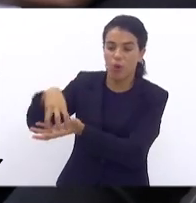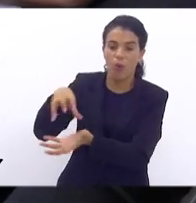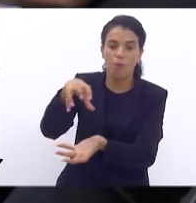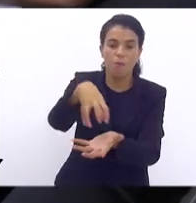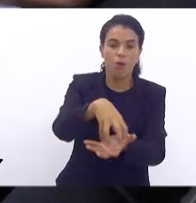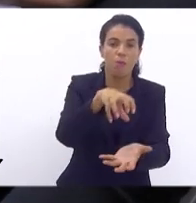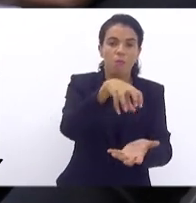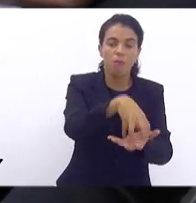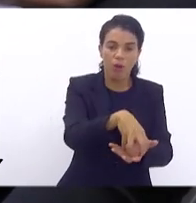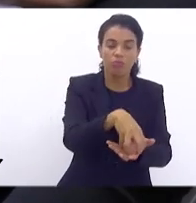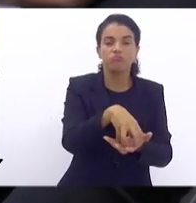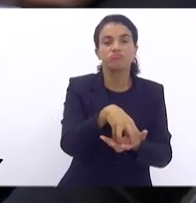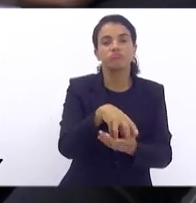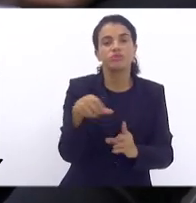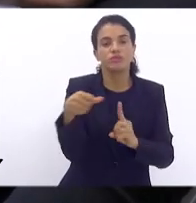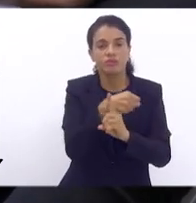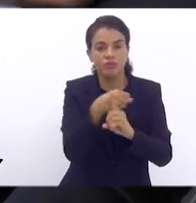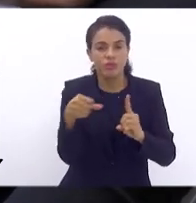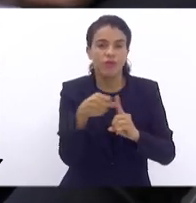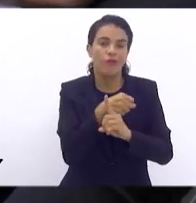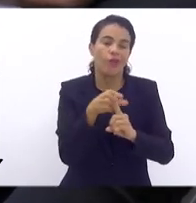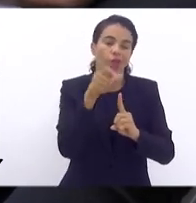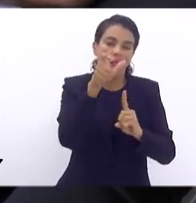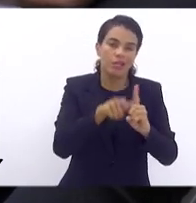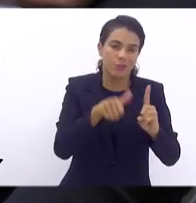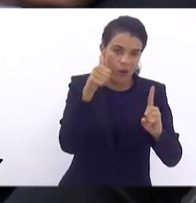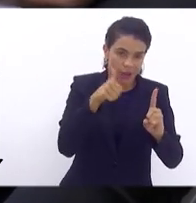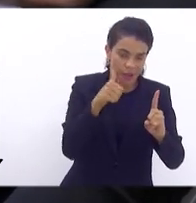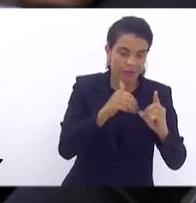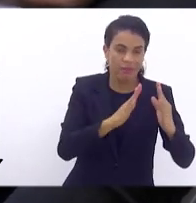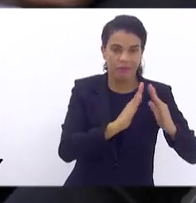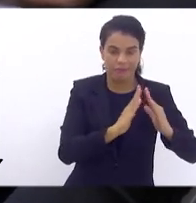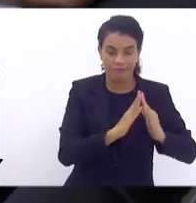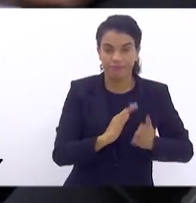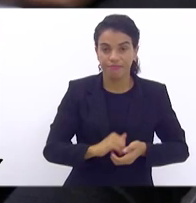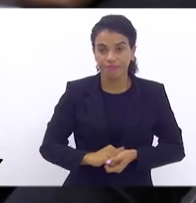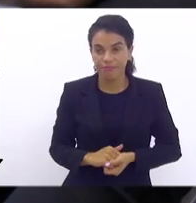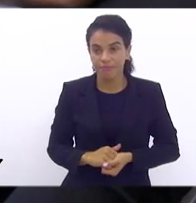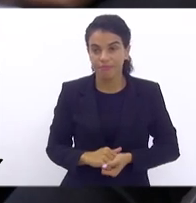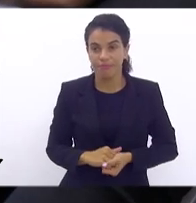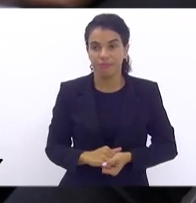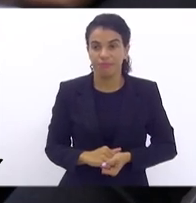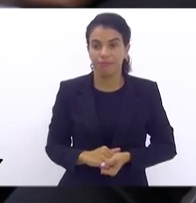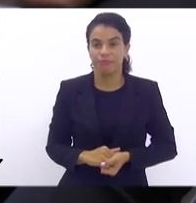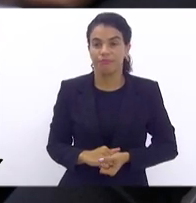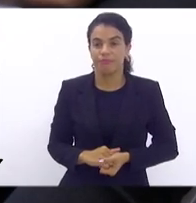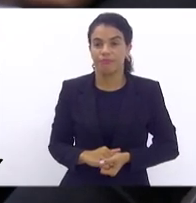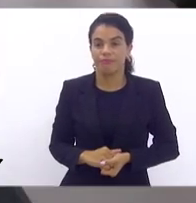não só teus dados do nuban que faz o primeiro atendimento mas os que acompanham né